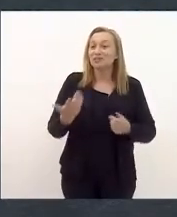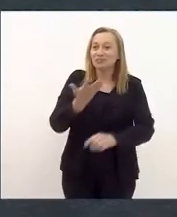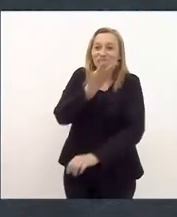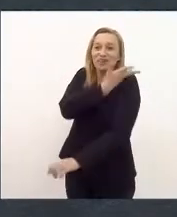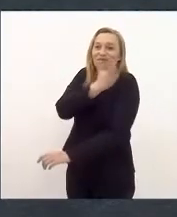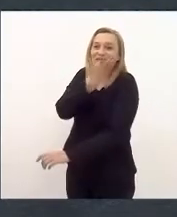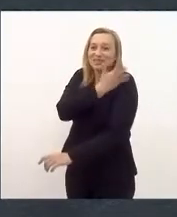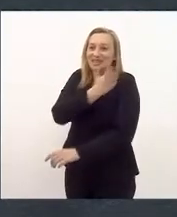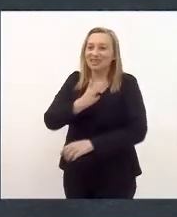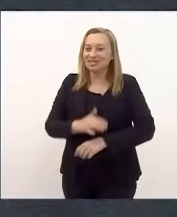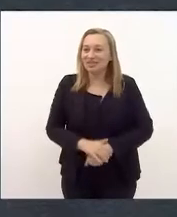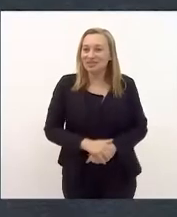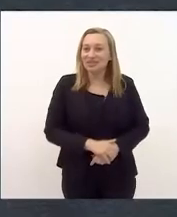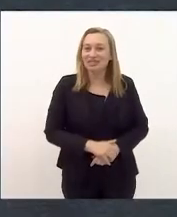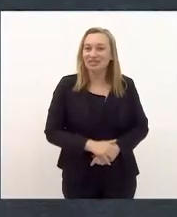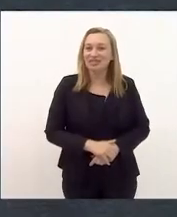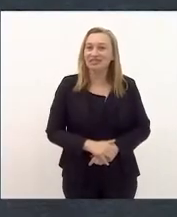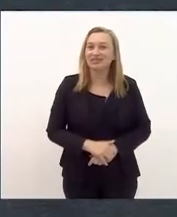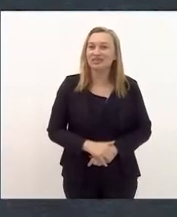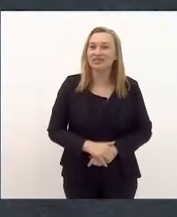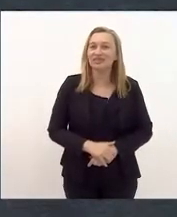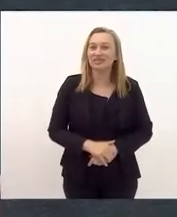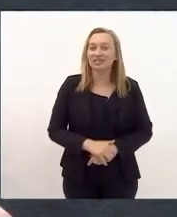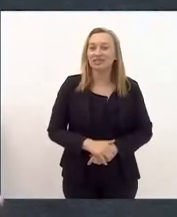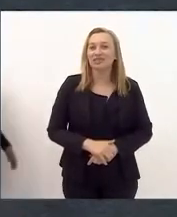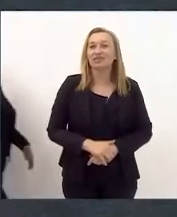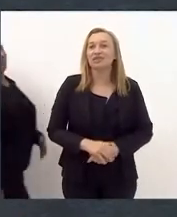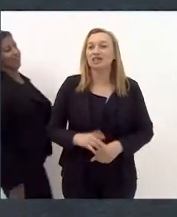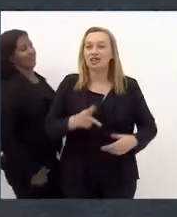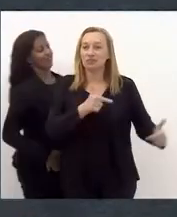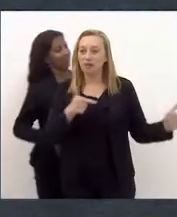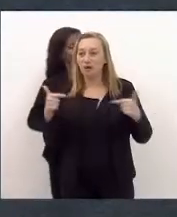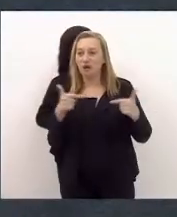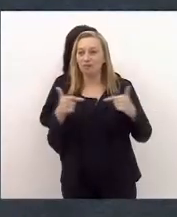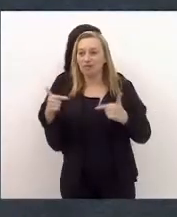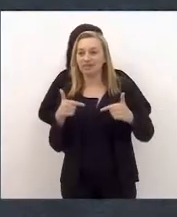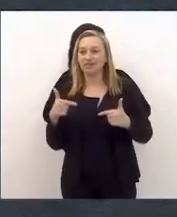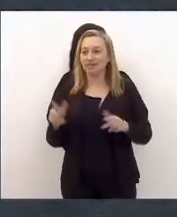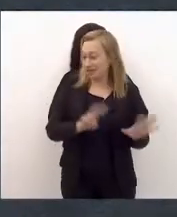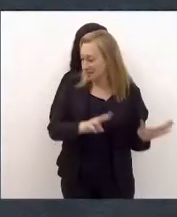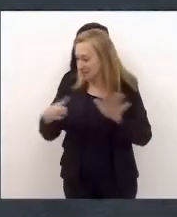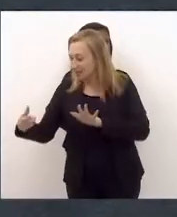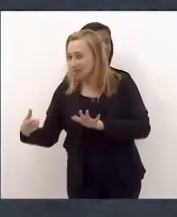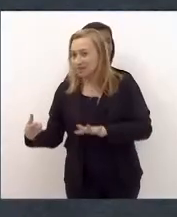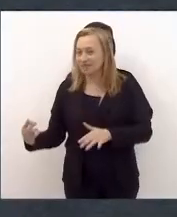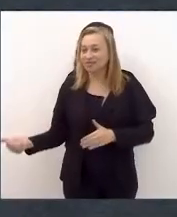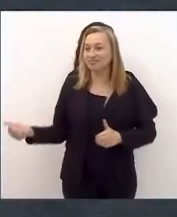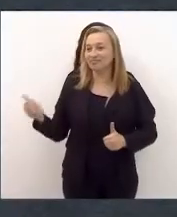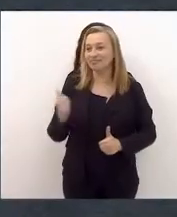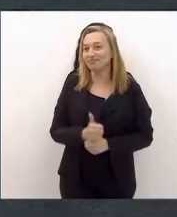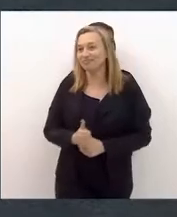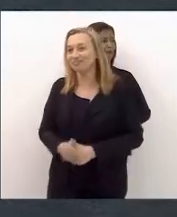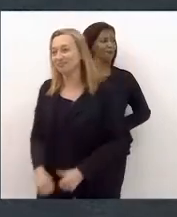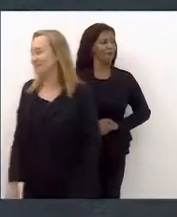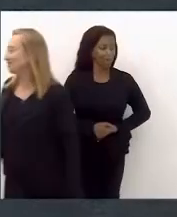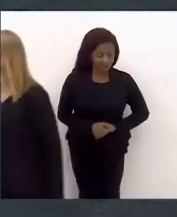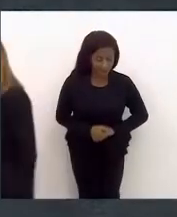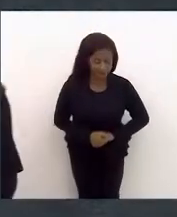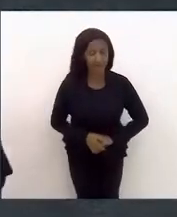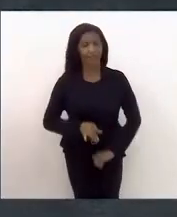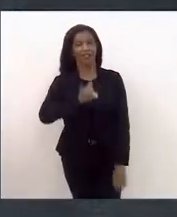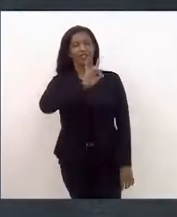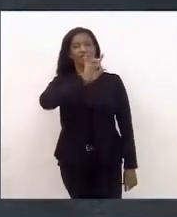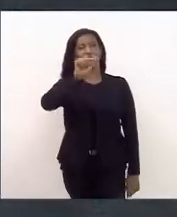preconceitos, estereótipos que se abatem sobre elas. Viva o hip-hop! A semana do 12 de novembro é a semana do Dia Mundial do